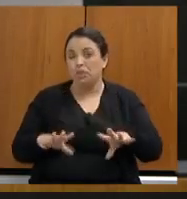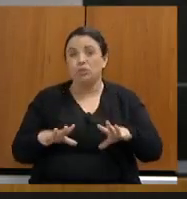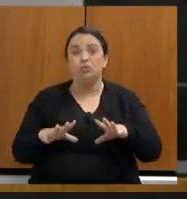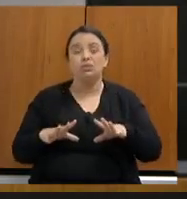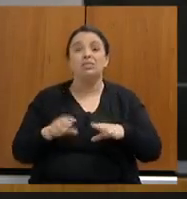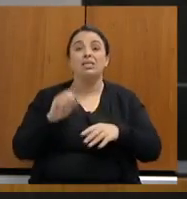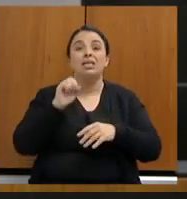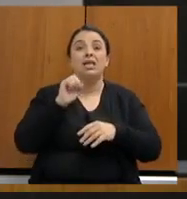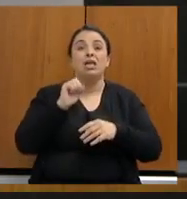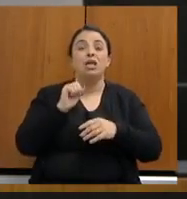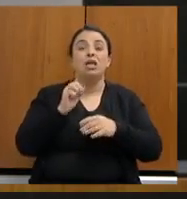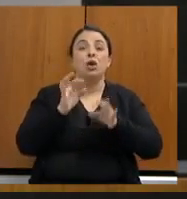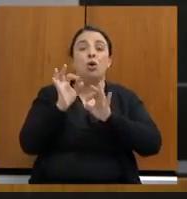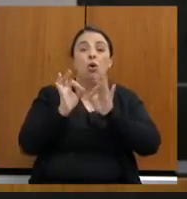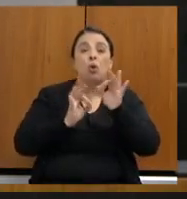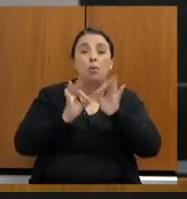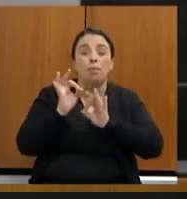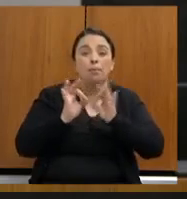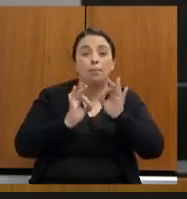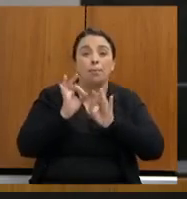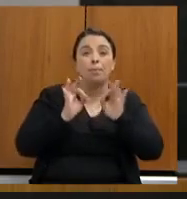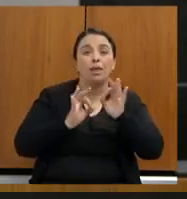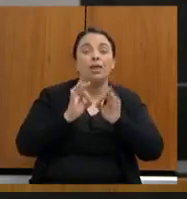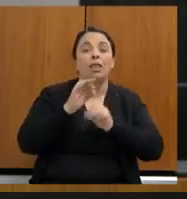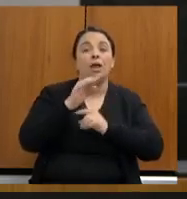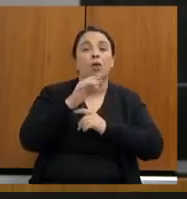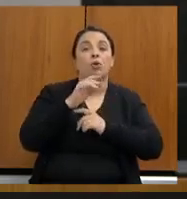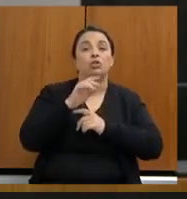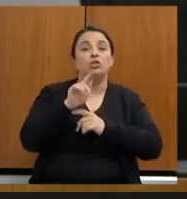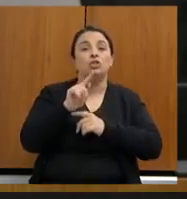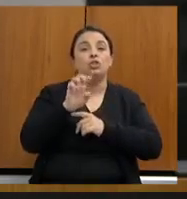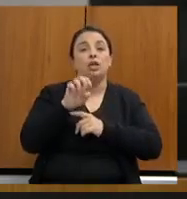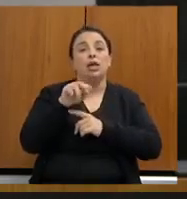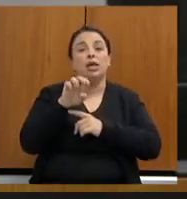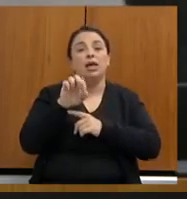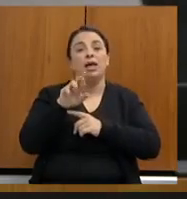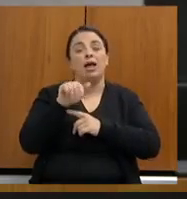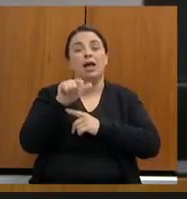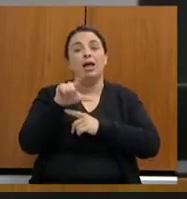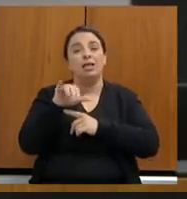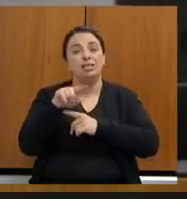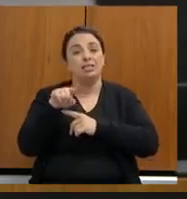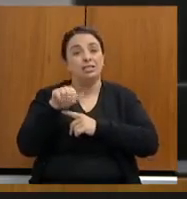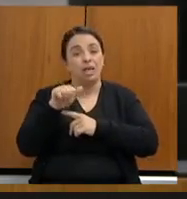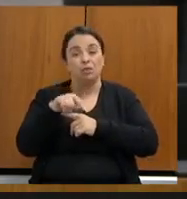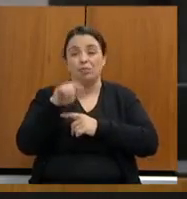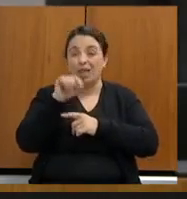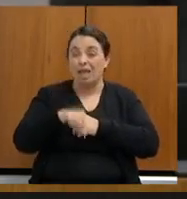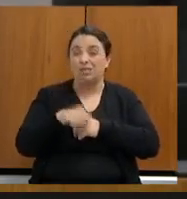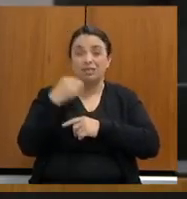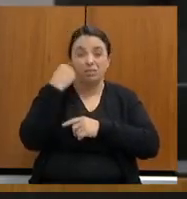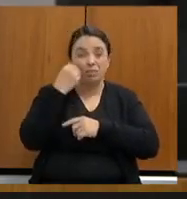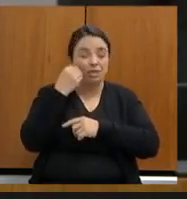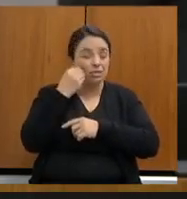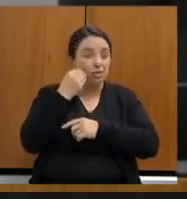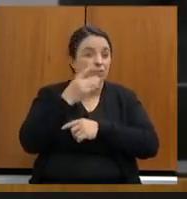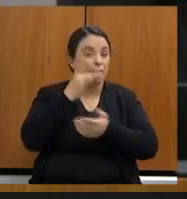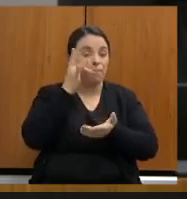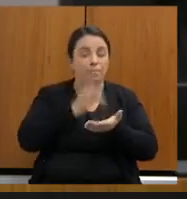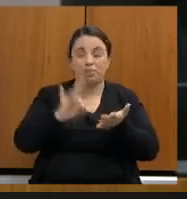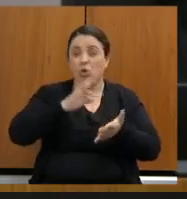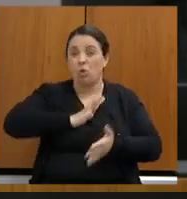o famigerado o plantão regionalizado Então nós não passaremos por uma experiência desastrosa